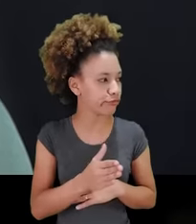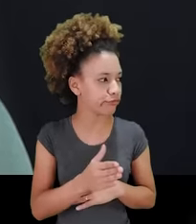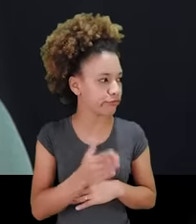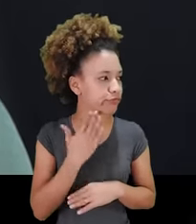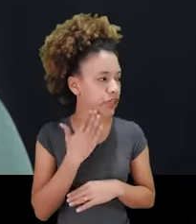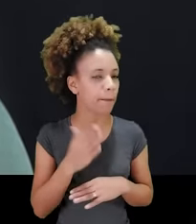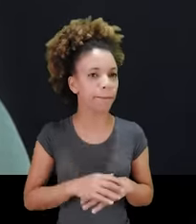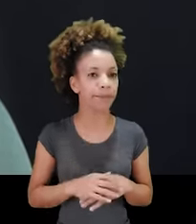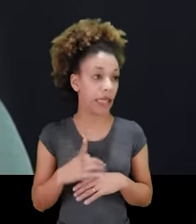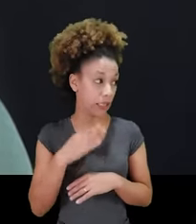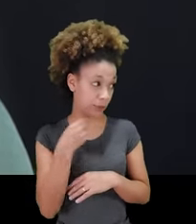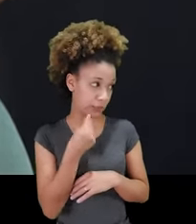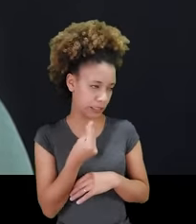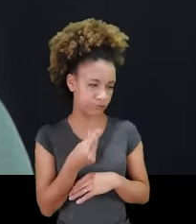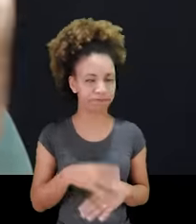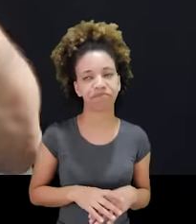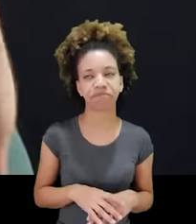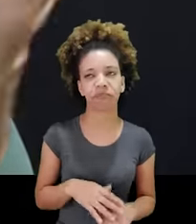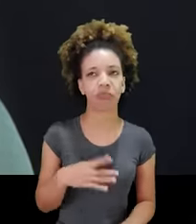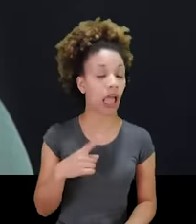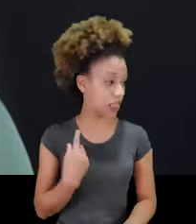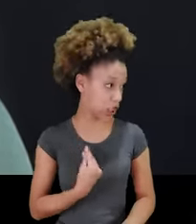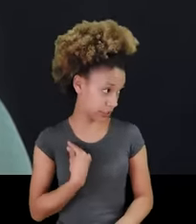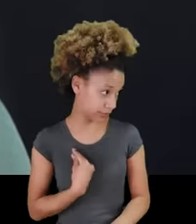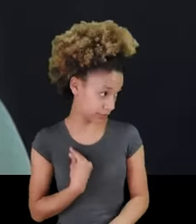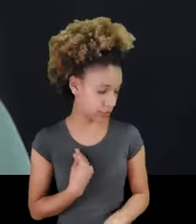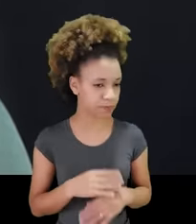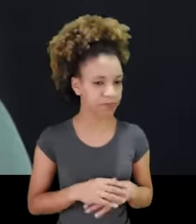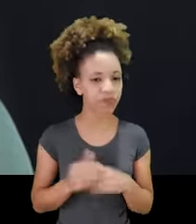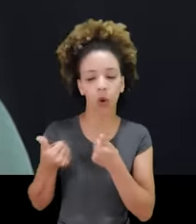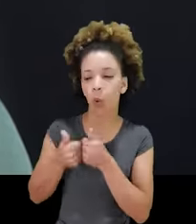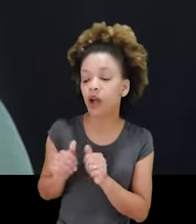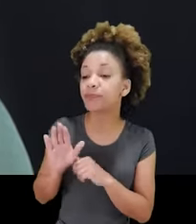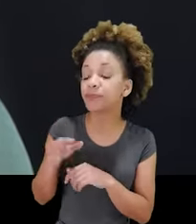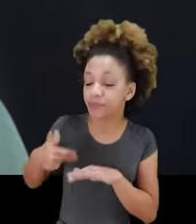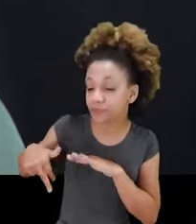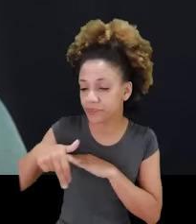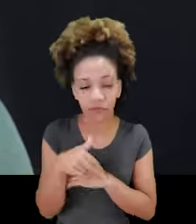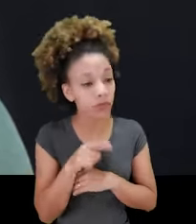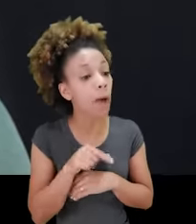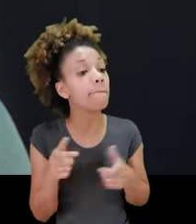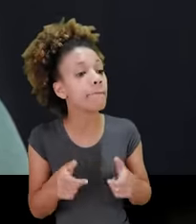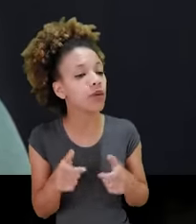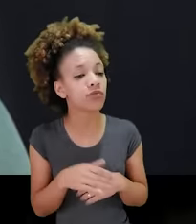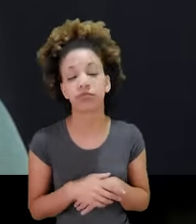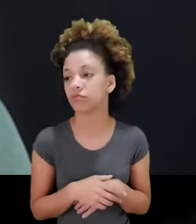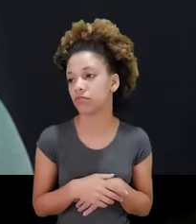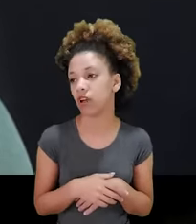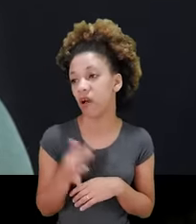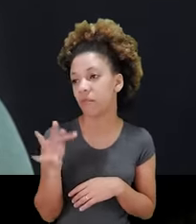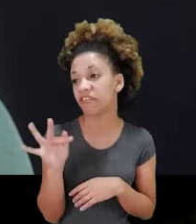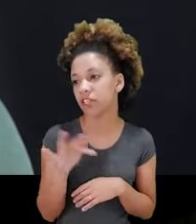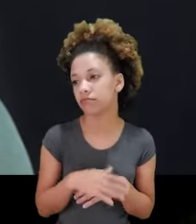tipo... Tem um caso muito clássico da nossa vida, que é você pega um ônibus e fala, para onde está indo o ônibus? E o português fala, para